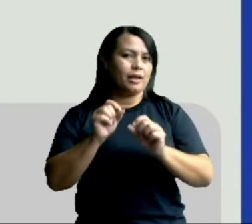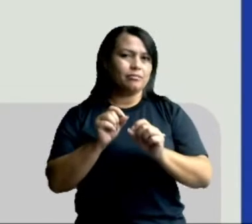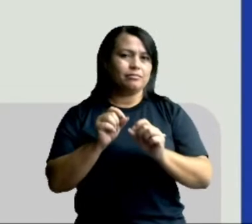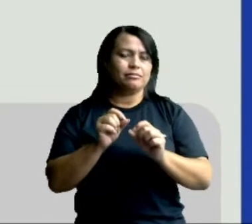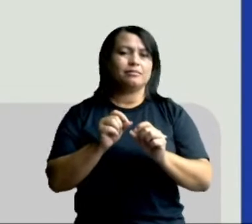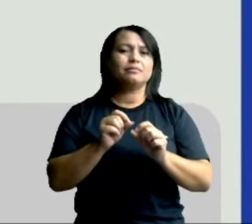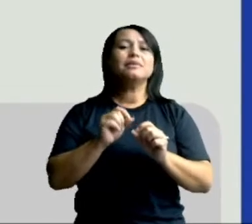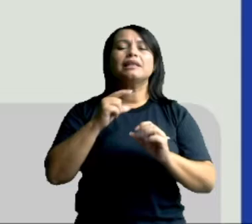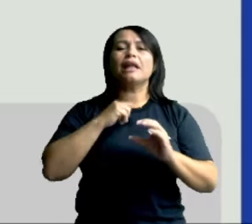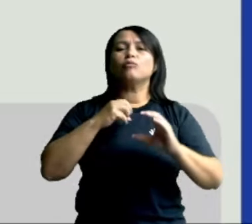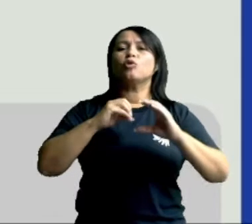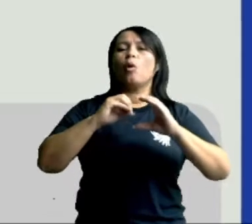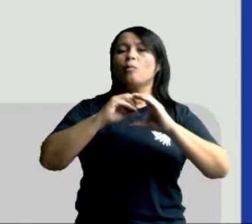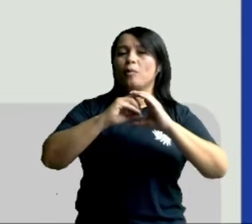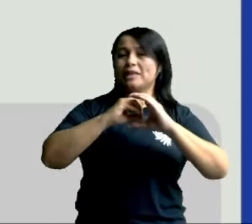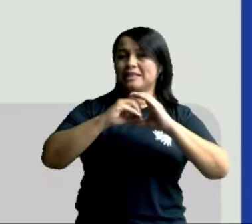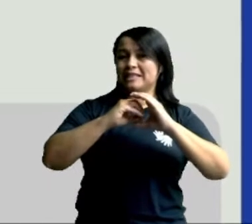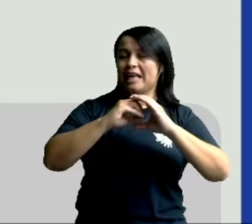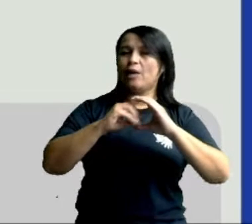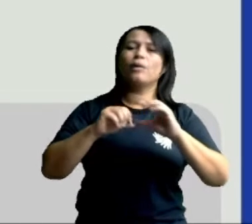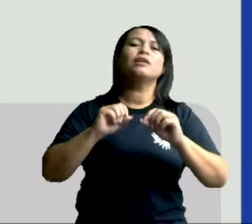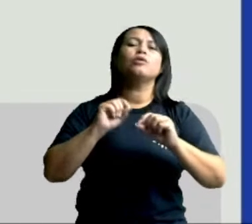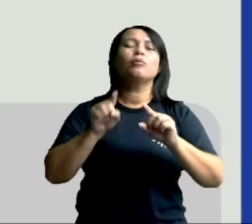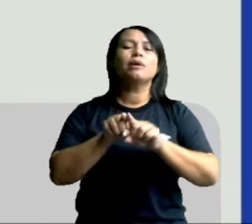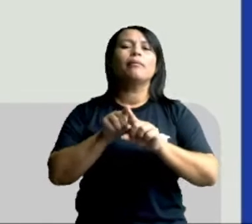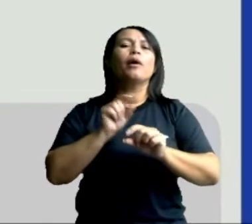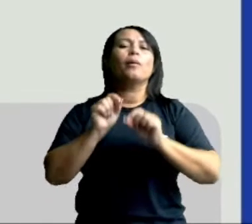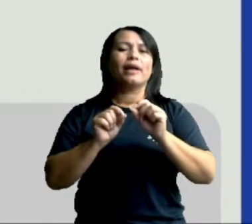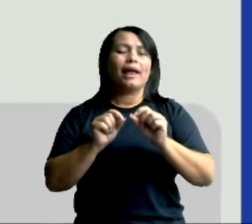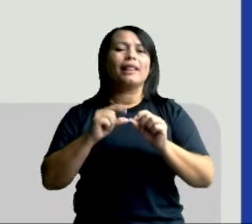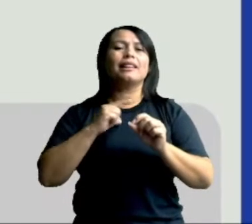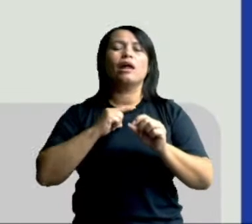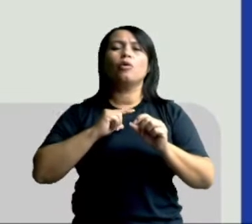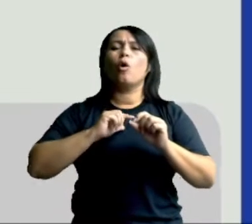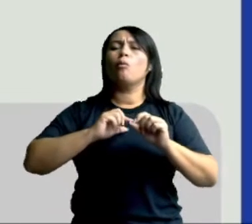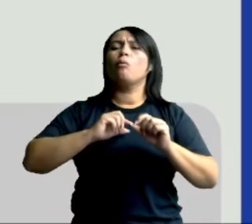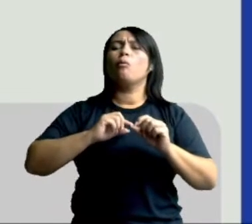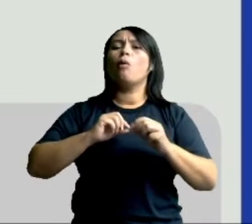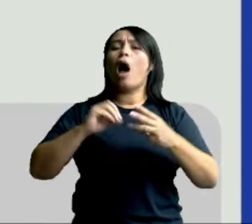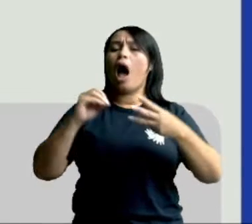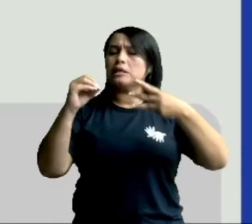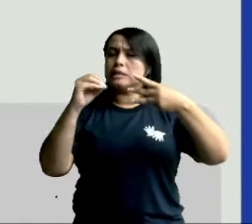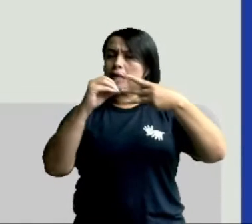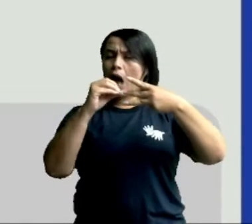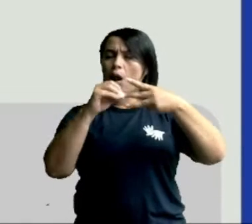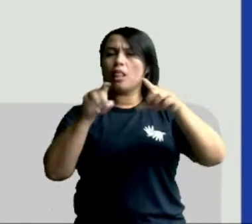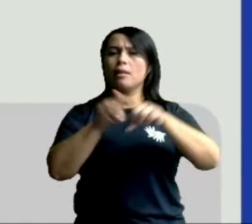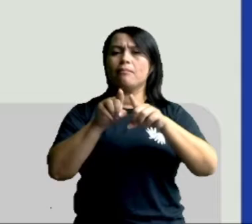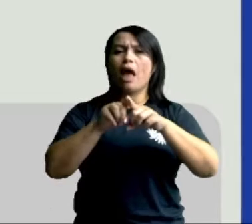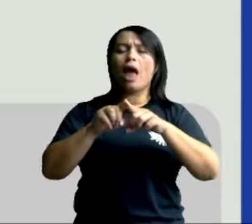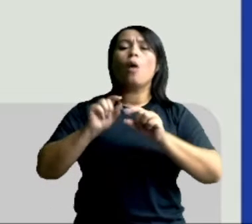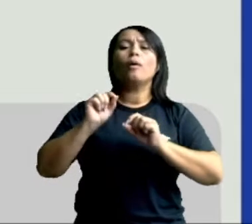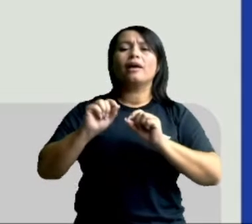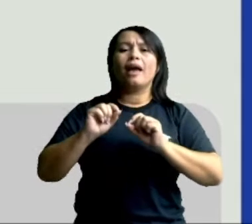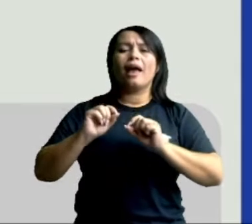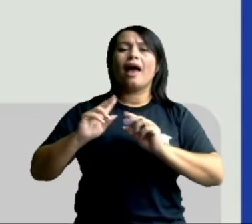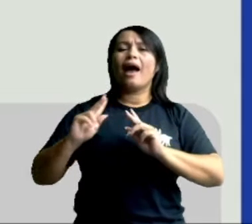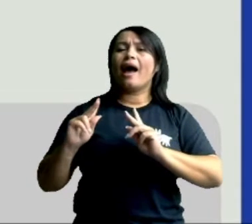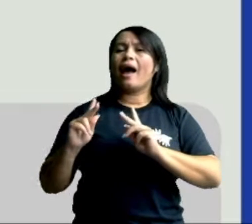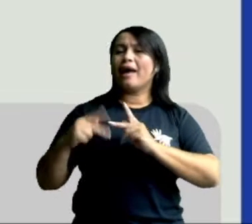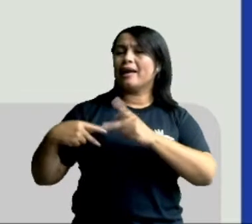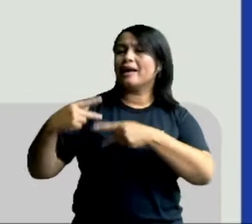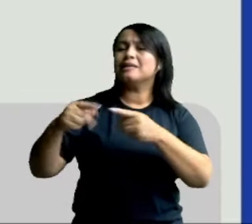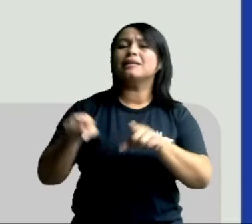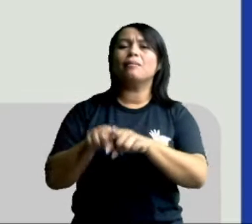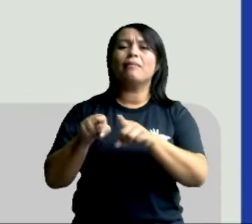as células, como unidade fundamental de todos os seres vivos, herança genética,